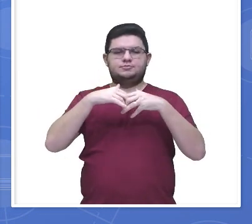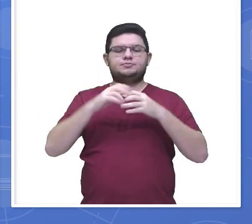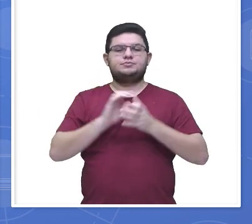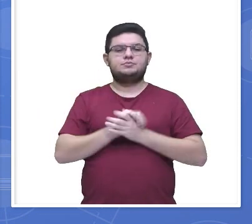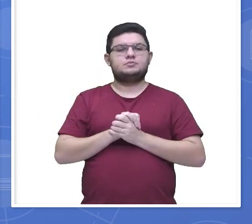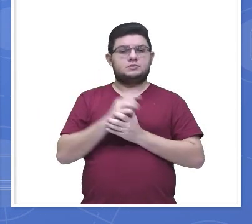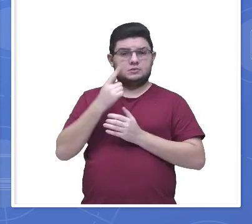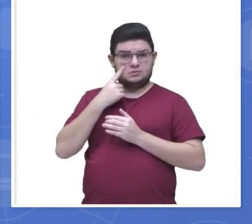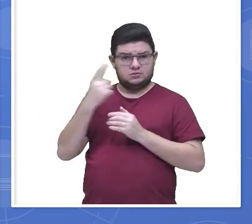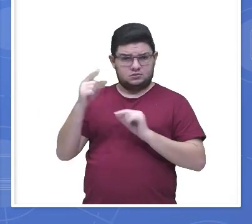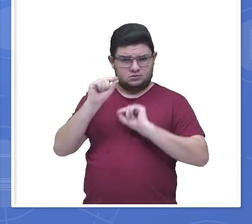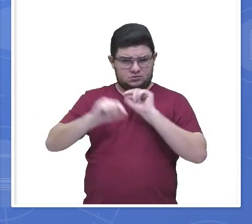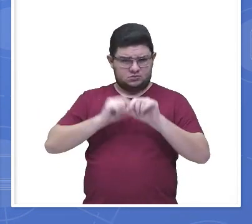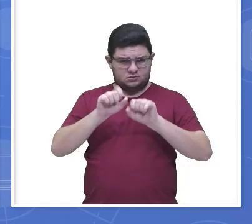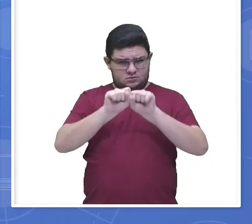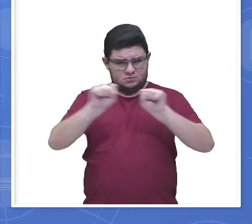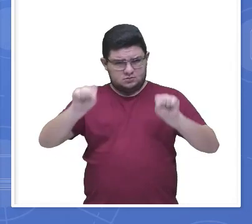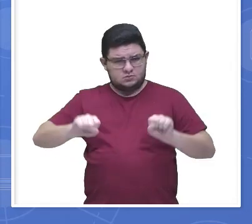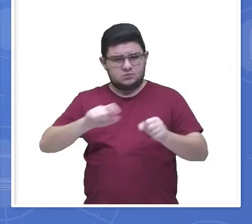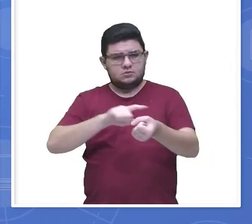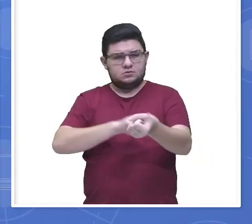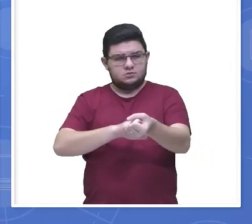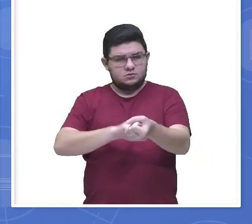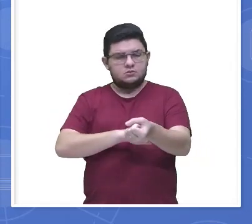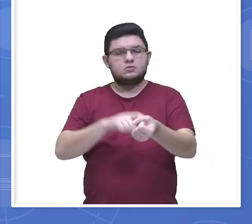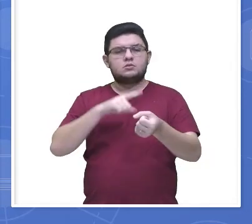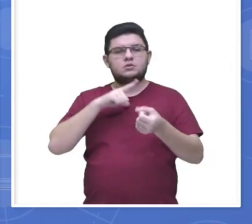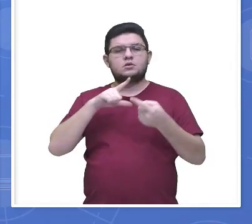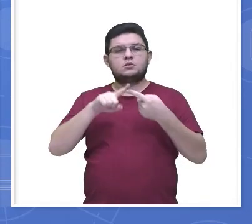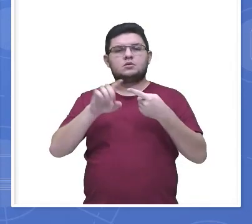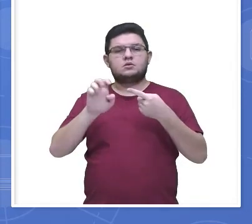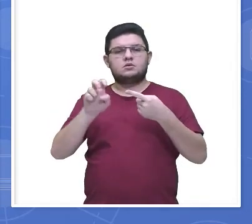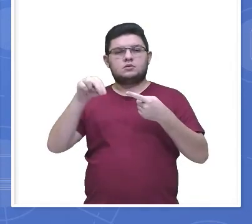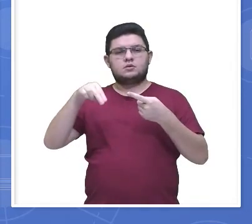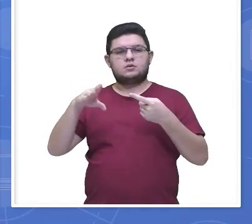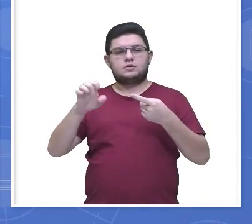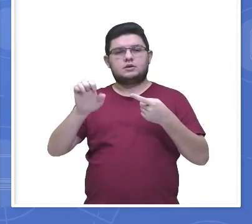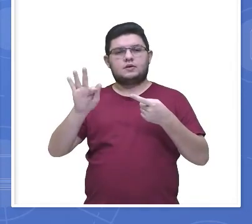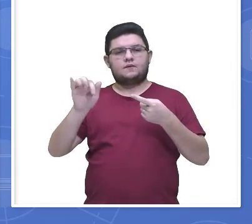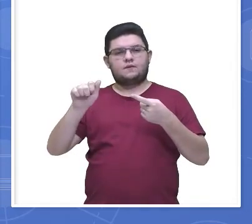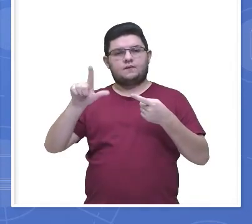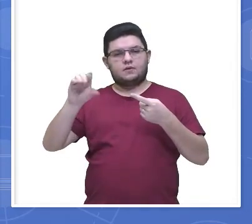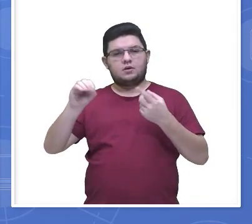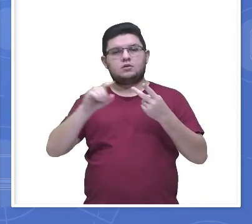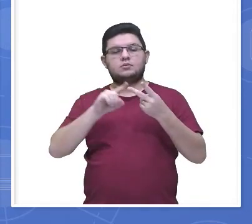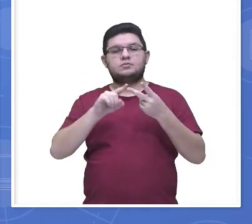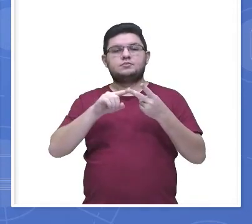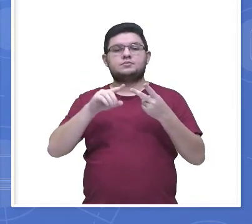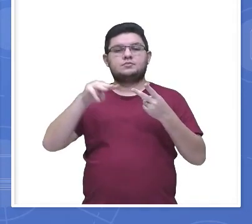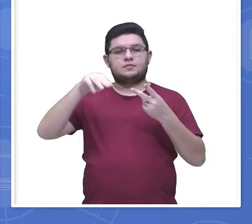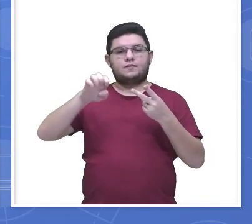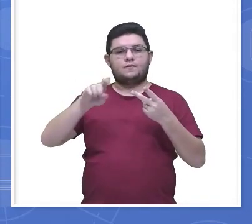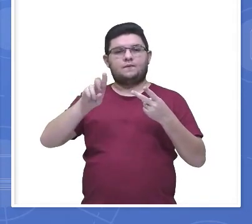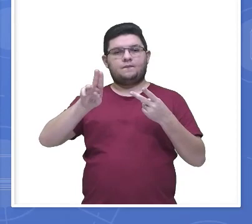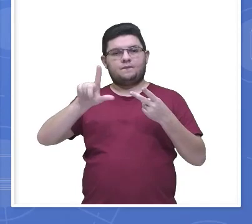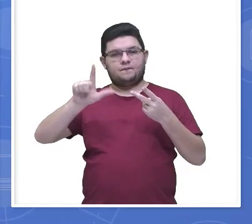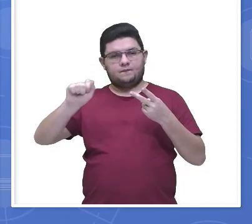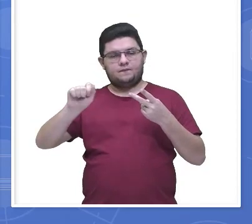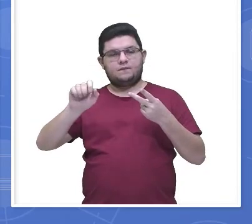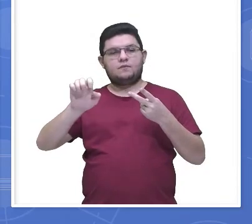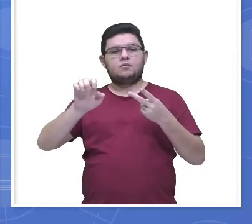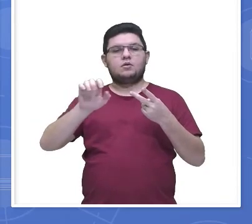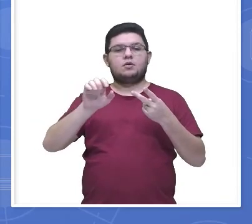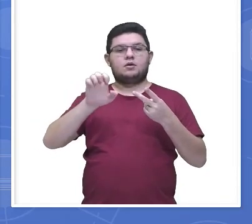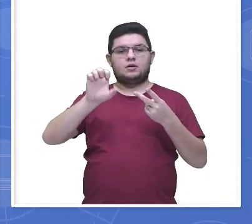sistema nervoso central, ele compreende ali o encéfalo, a medula espinhal. E aí a gente tem o tronco encefálico fazendo a união desses